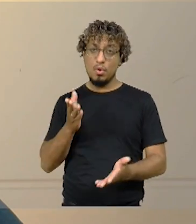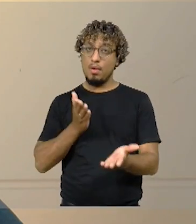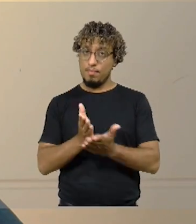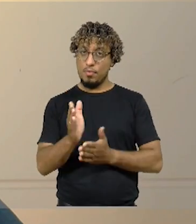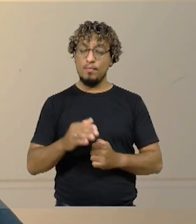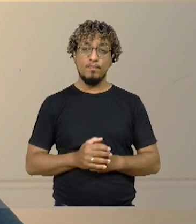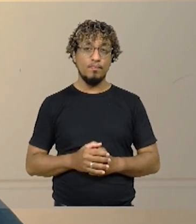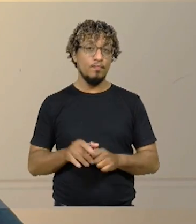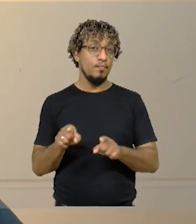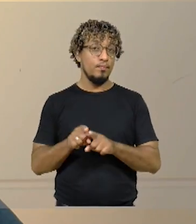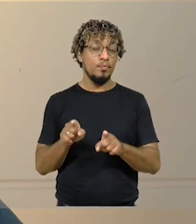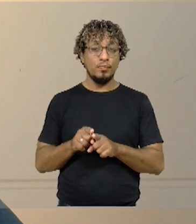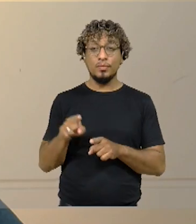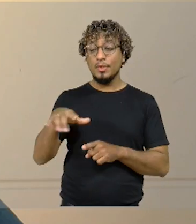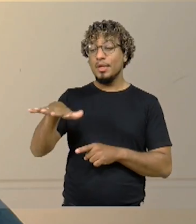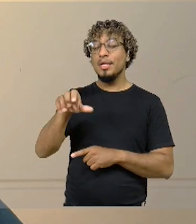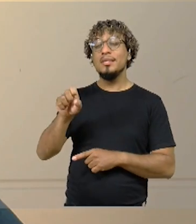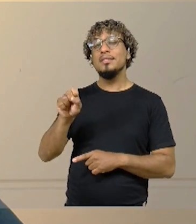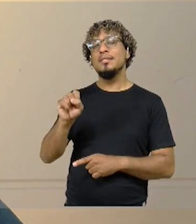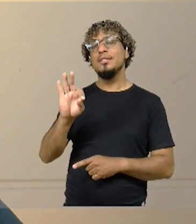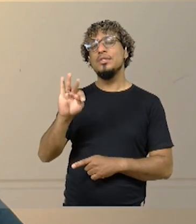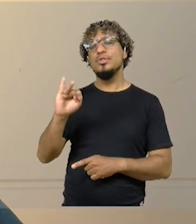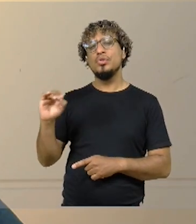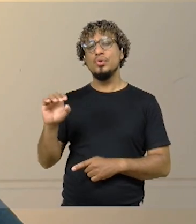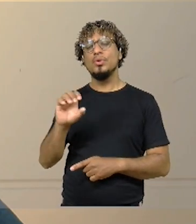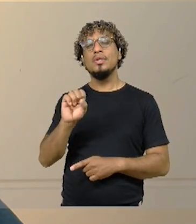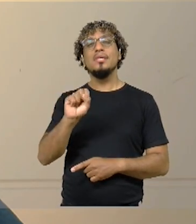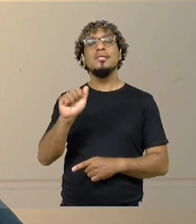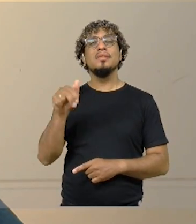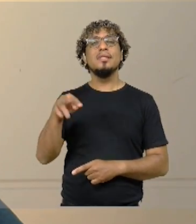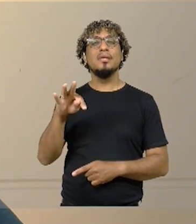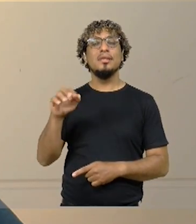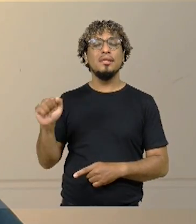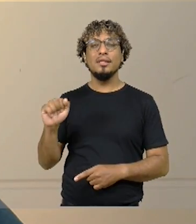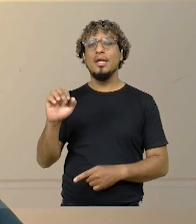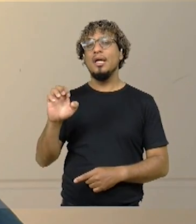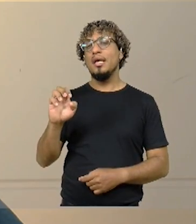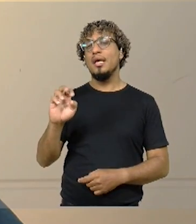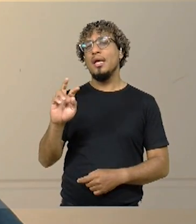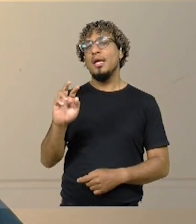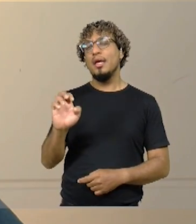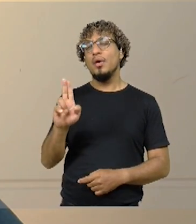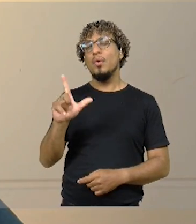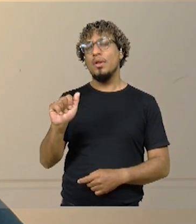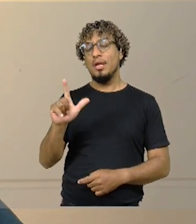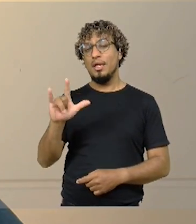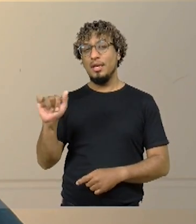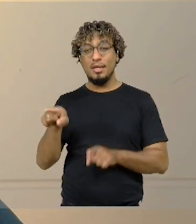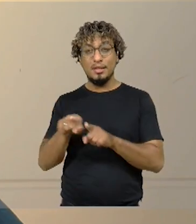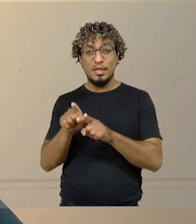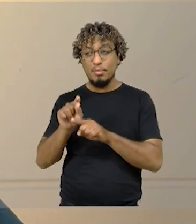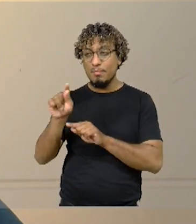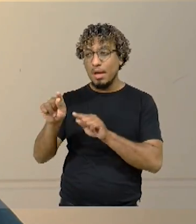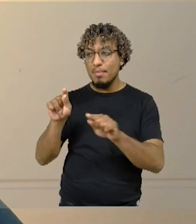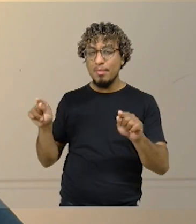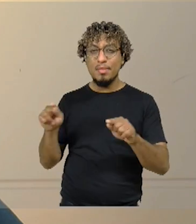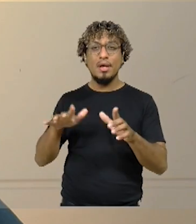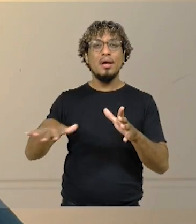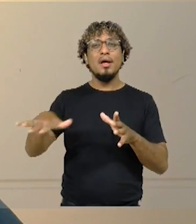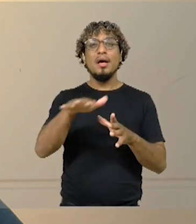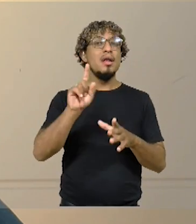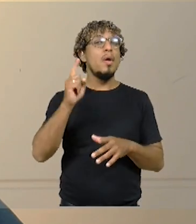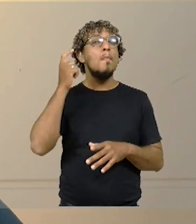relacionados ao plano diretor, né? O plano diretor de São Luís, que novidade agora, né? Mas novo, o que falta? Está bom